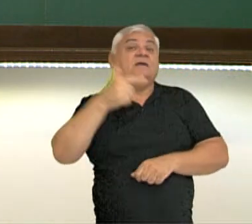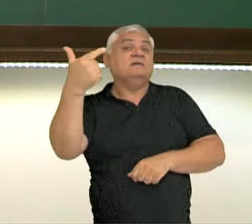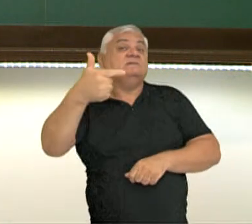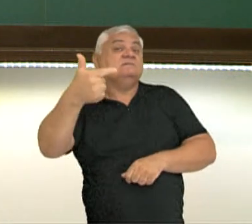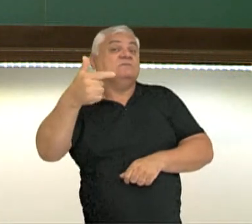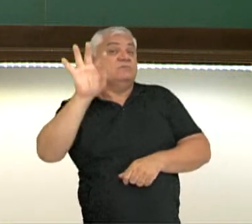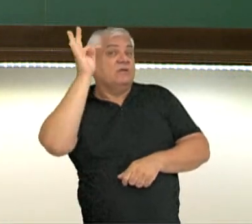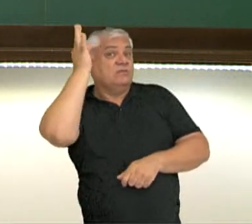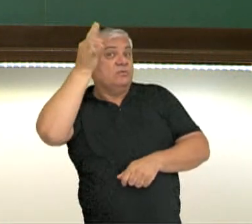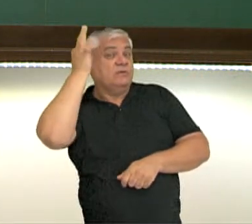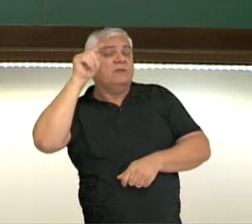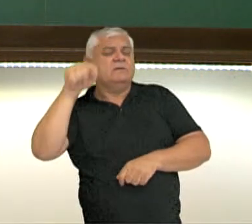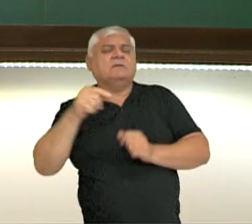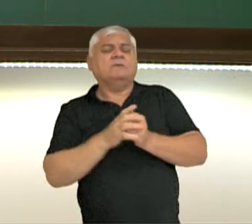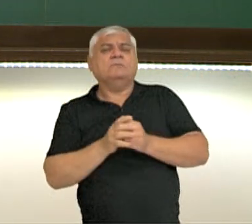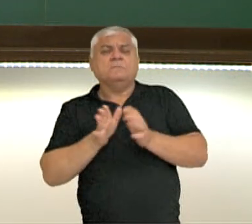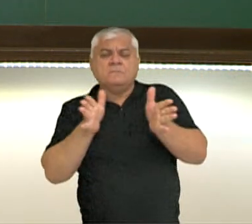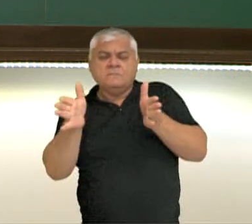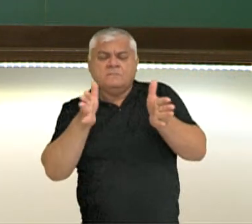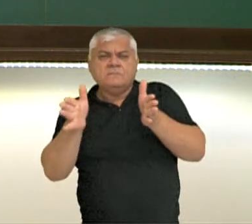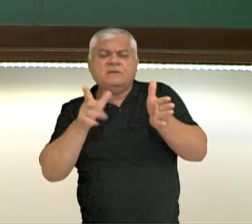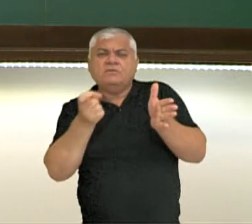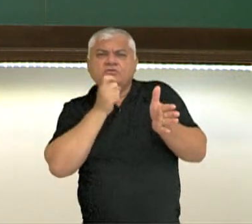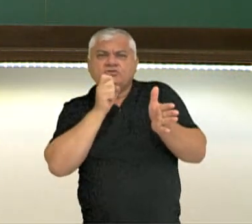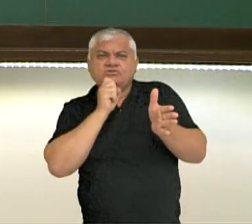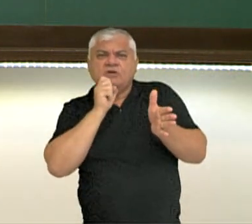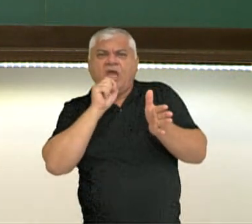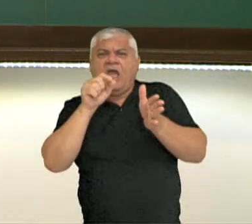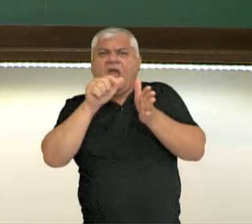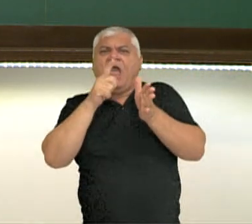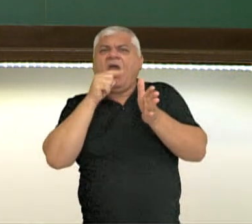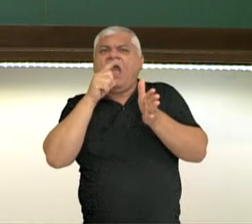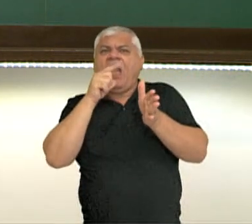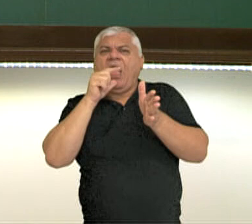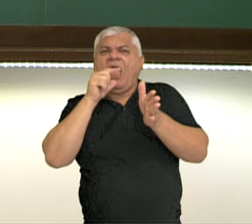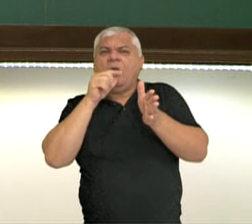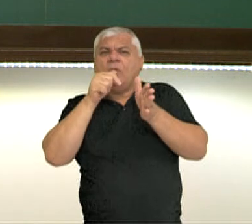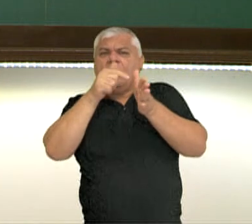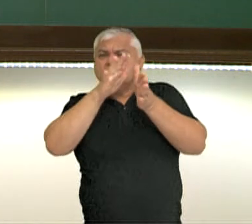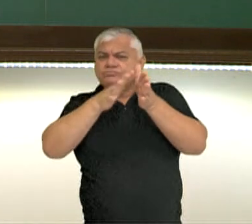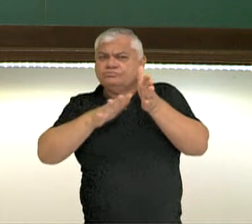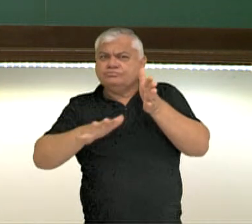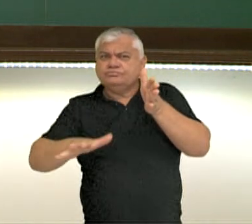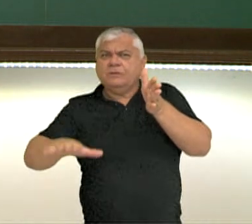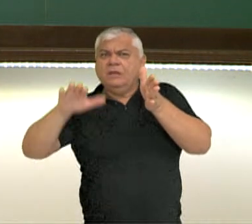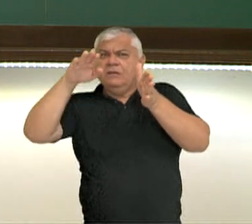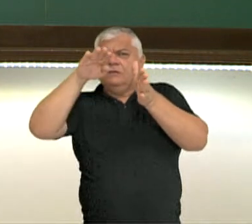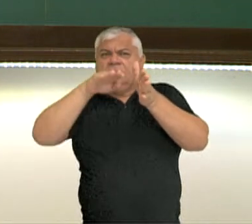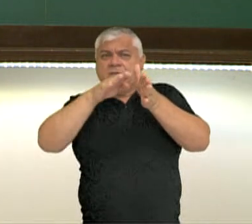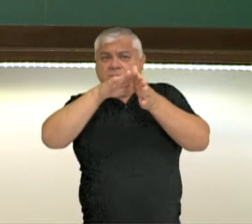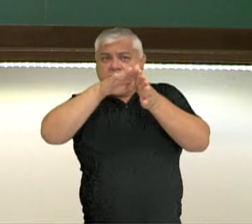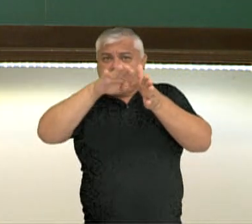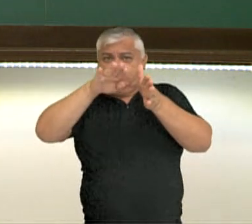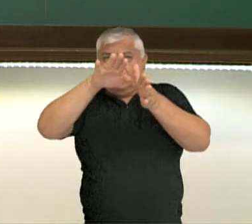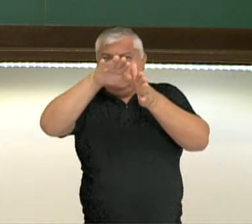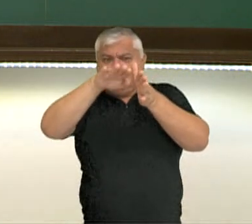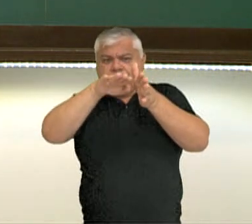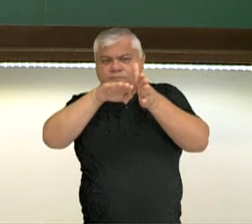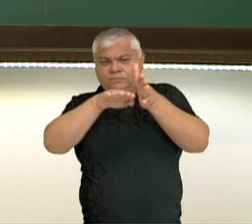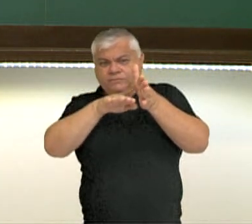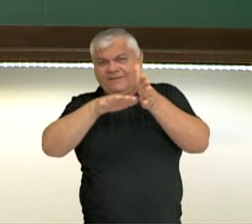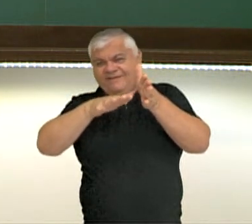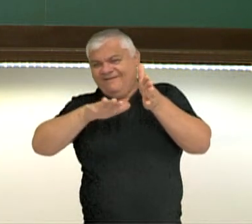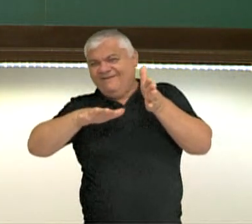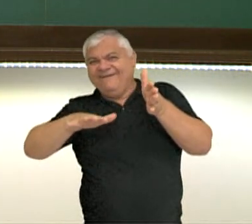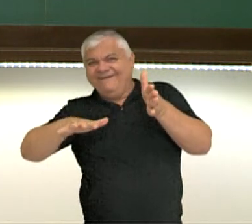se é o período glacial, a água estava congelada. Então, o nível do mar, inclusive o de Bering, o Estreito de Bering, estava mais